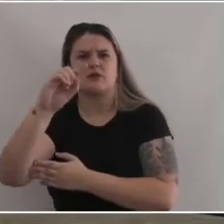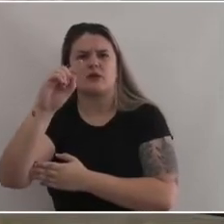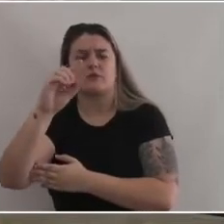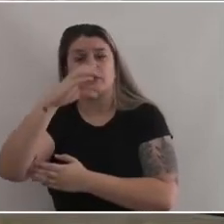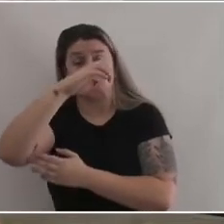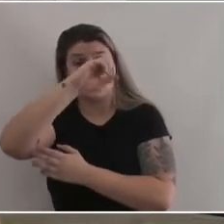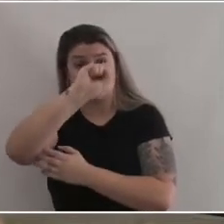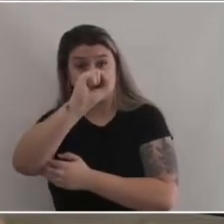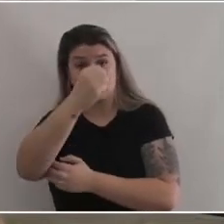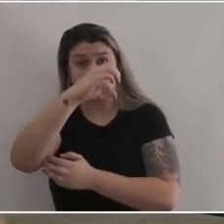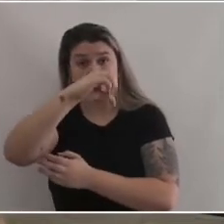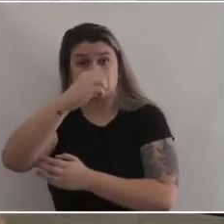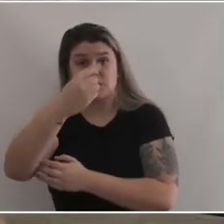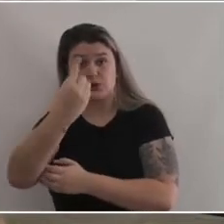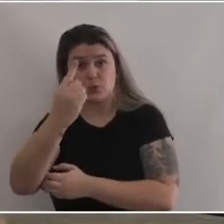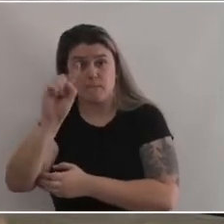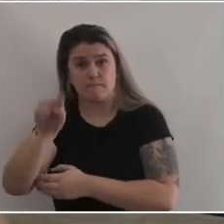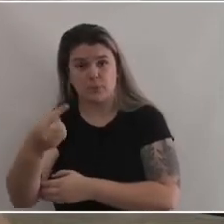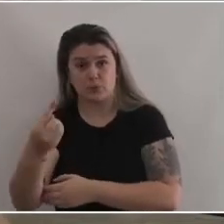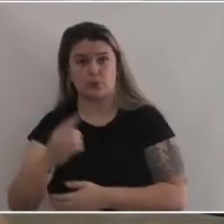891.000.